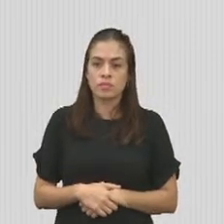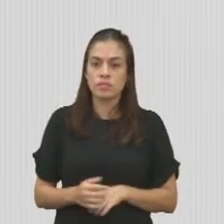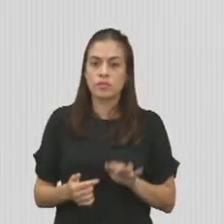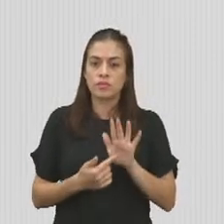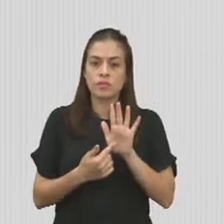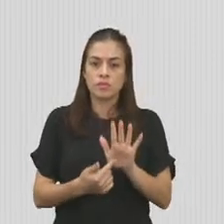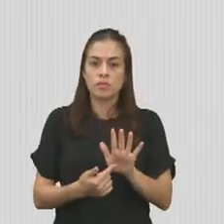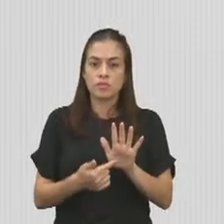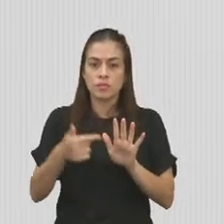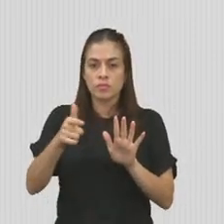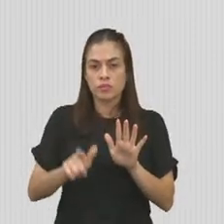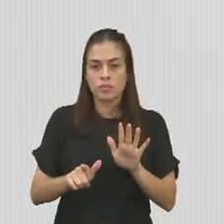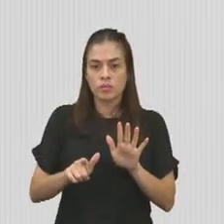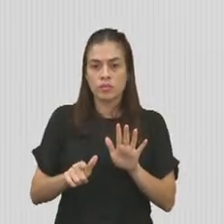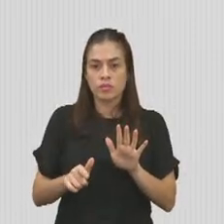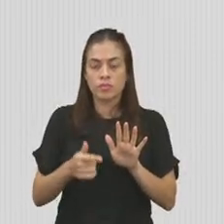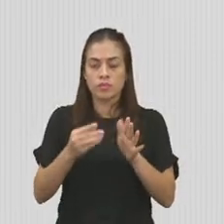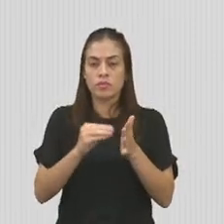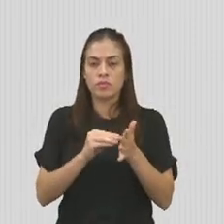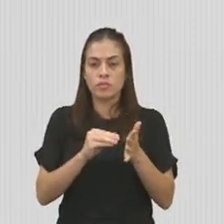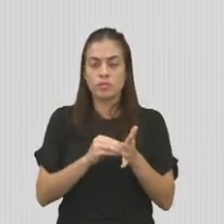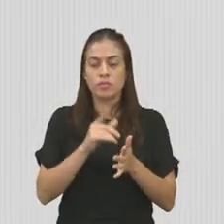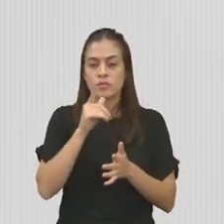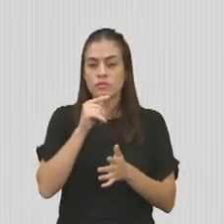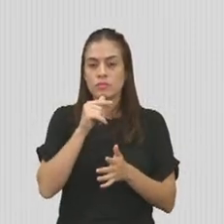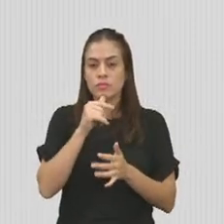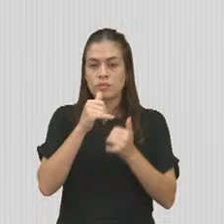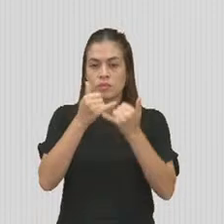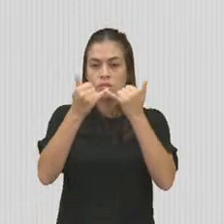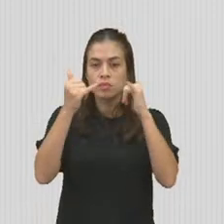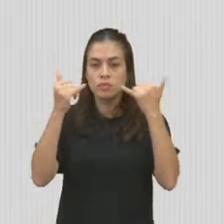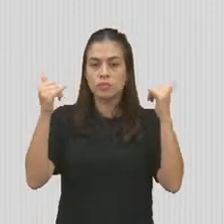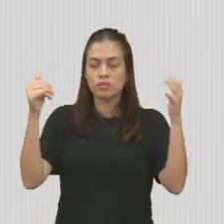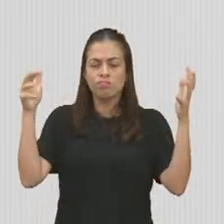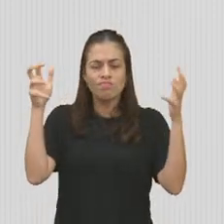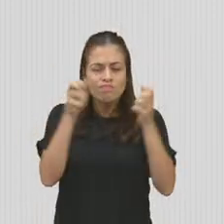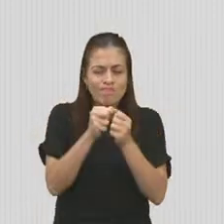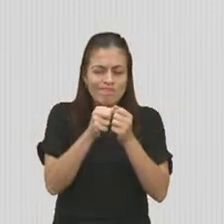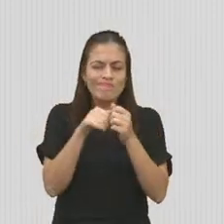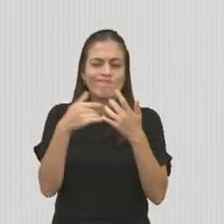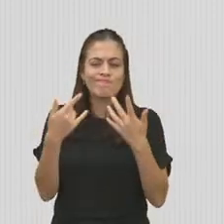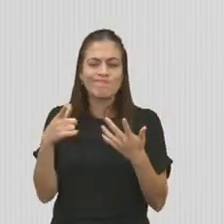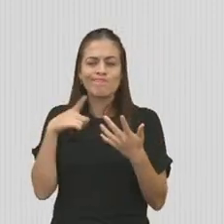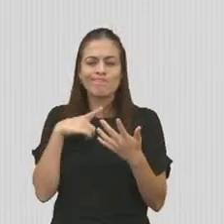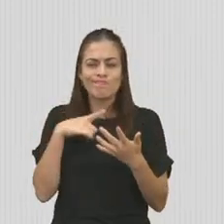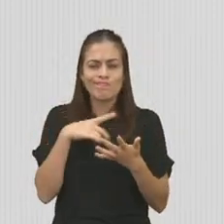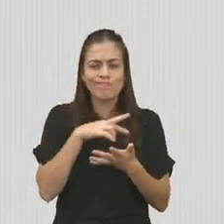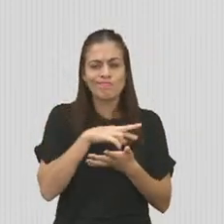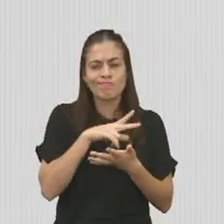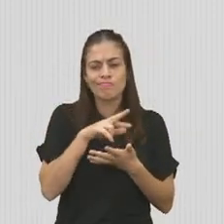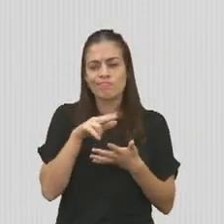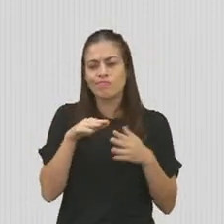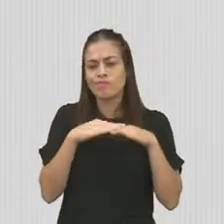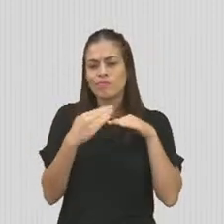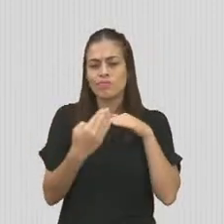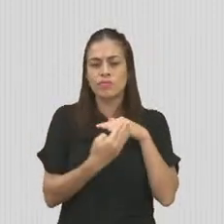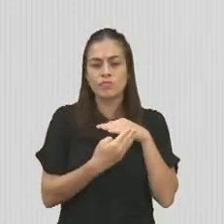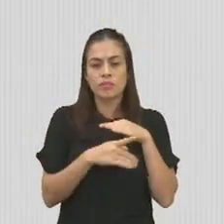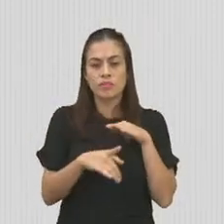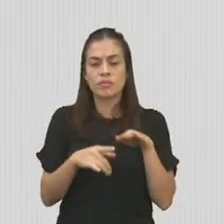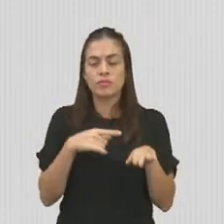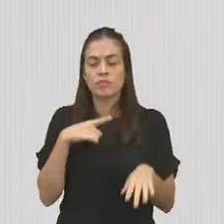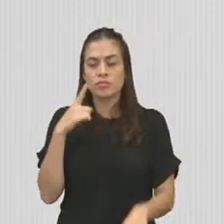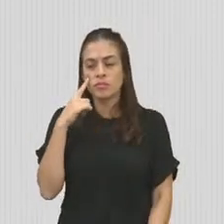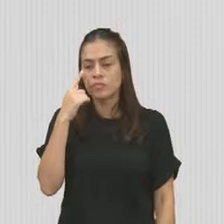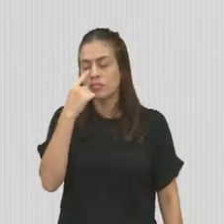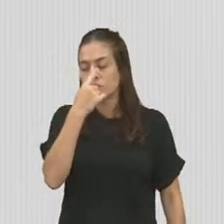destacar mais uma vez sobre essa questão da falta de água e da falta de luz, que hoje a gente tem inúmeros bairros, a gente tem aqui o